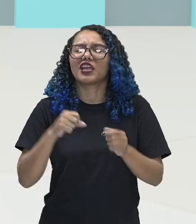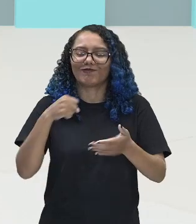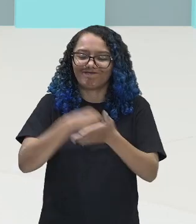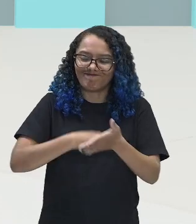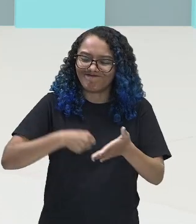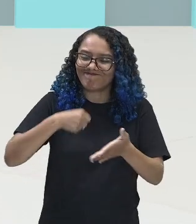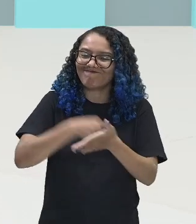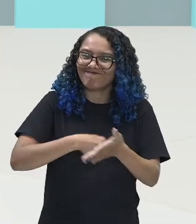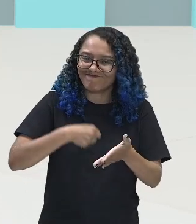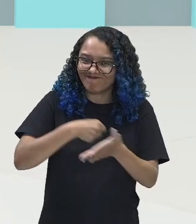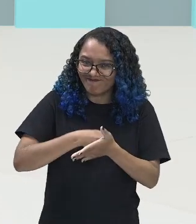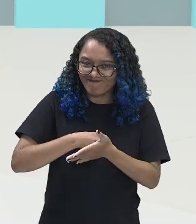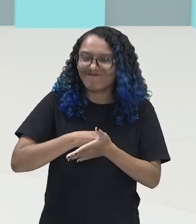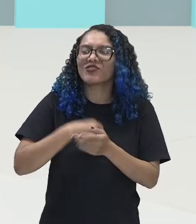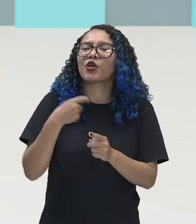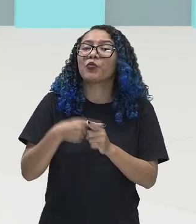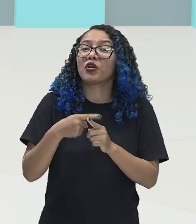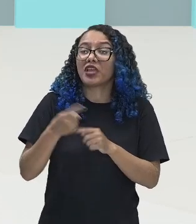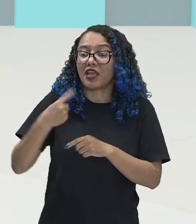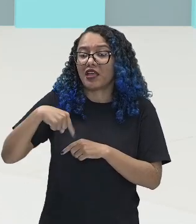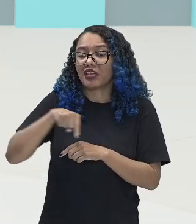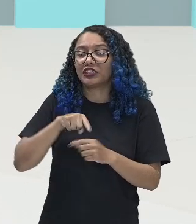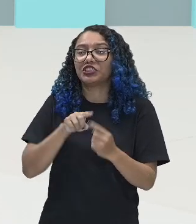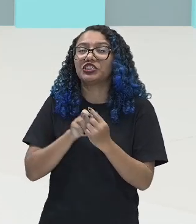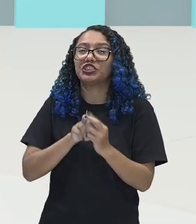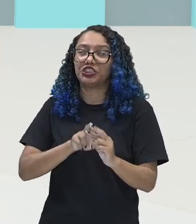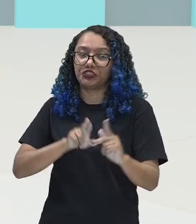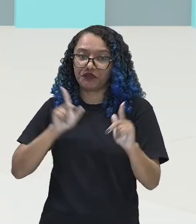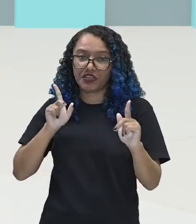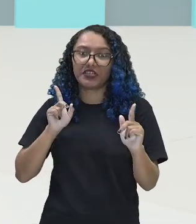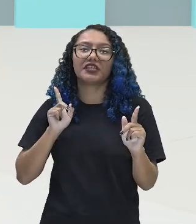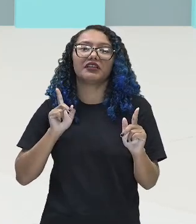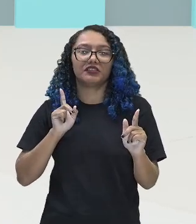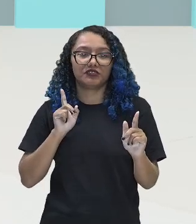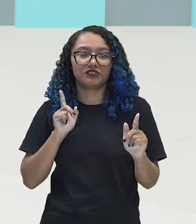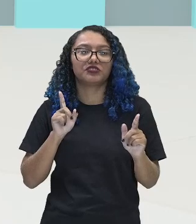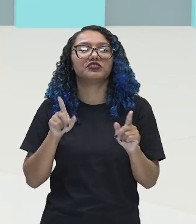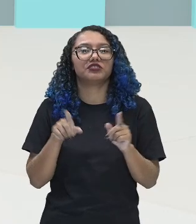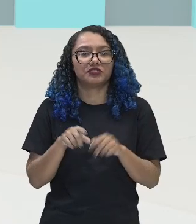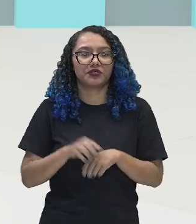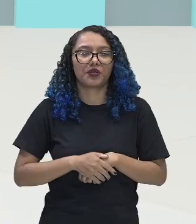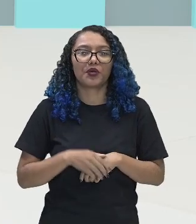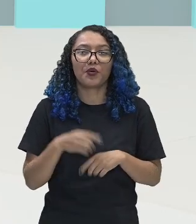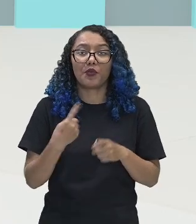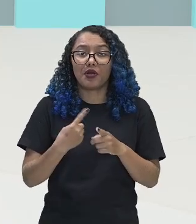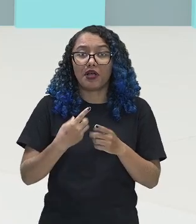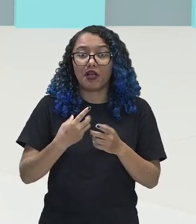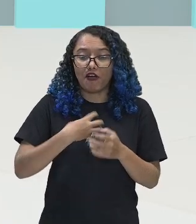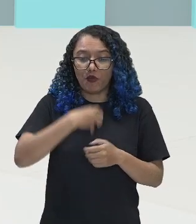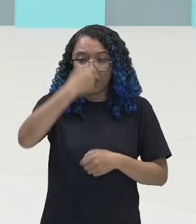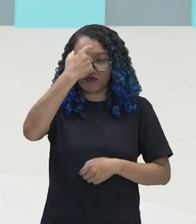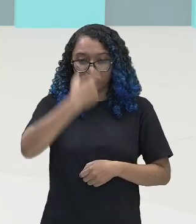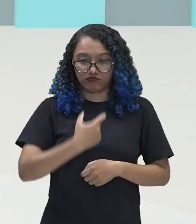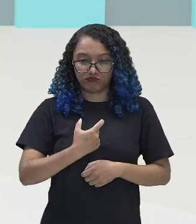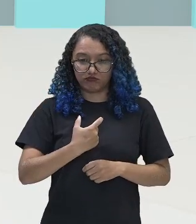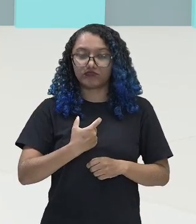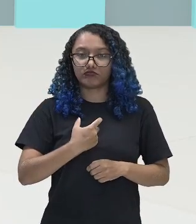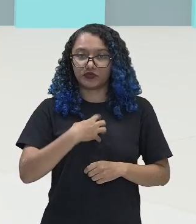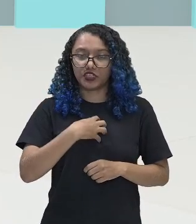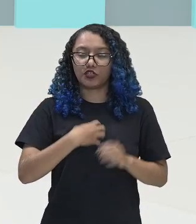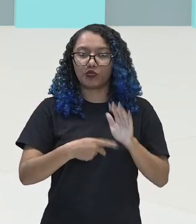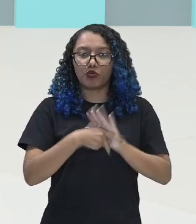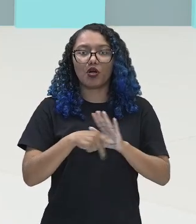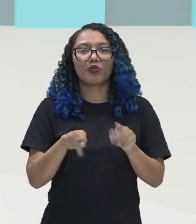serem diferentes e até pelo fato de viver. Então, indica uma causa aí pela qual essas pessoas